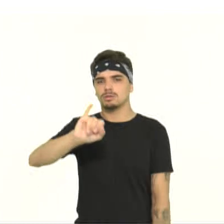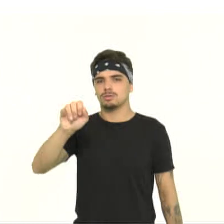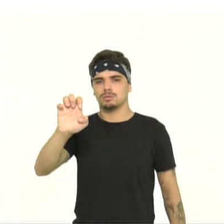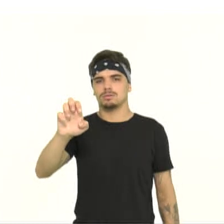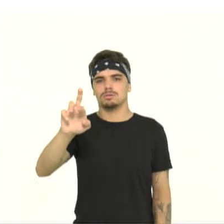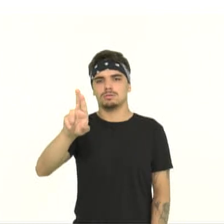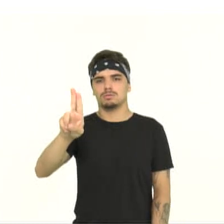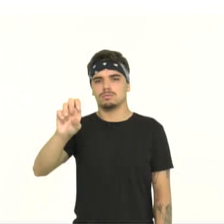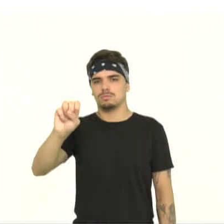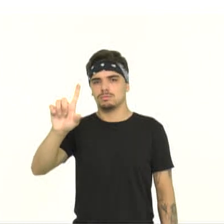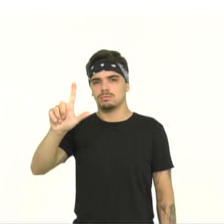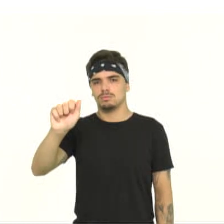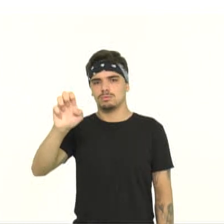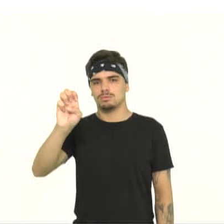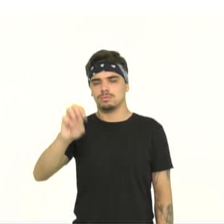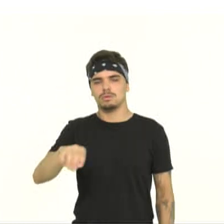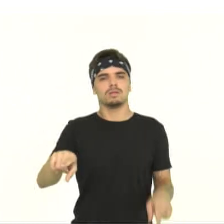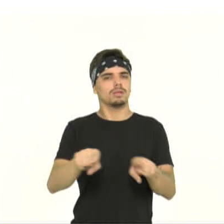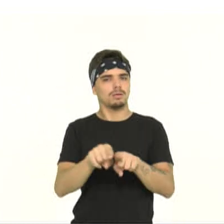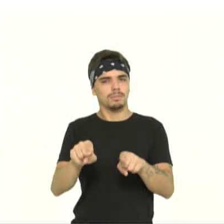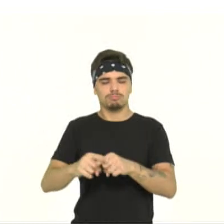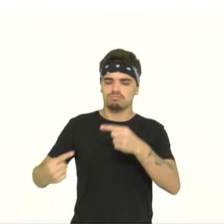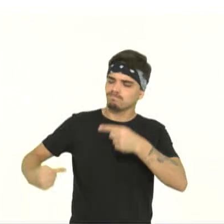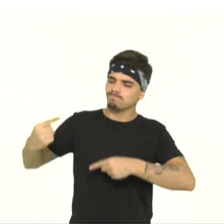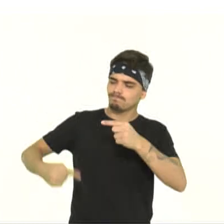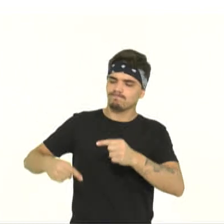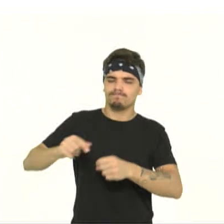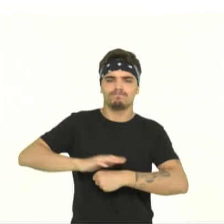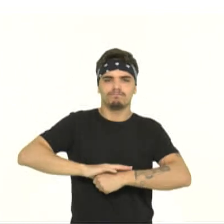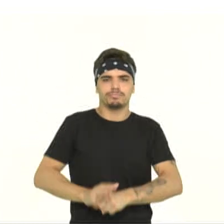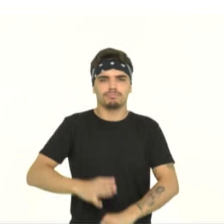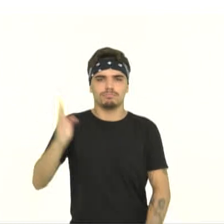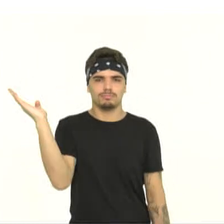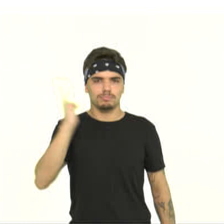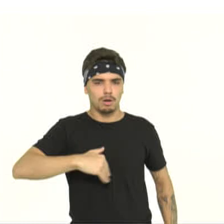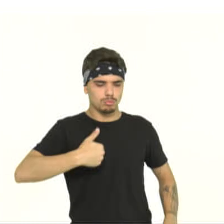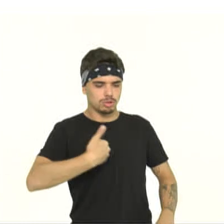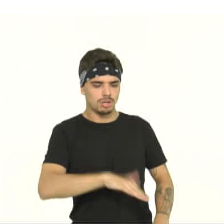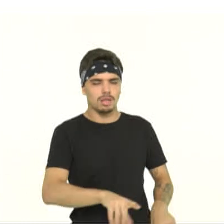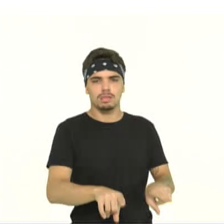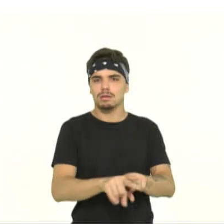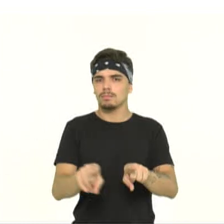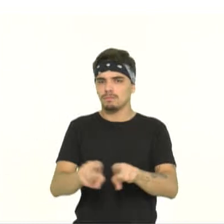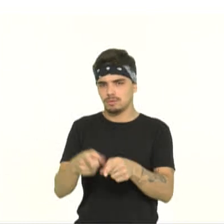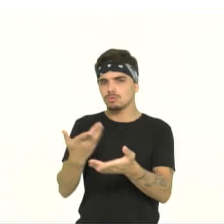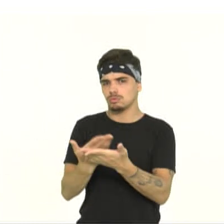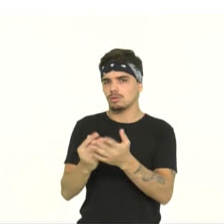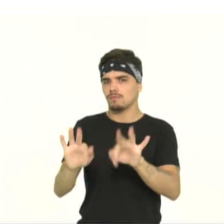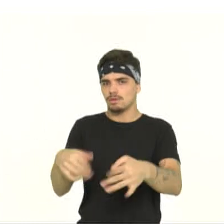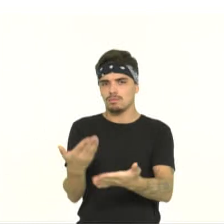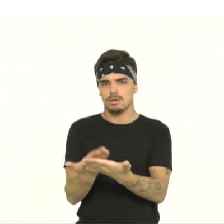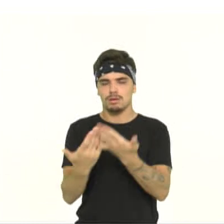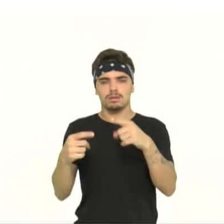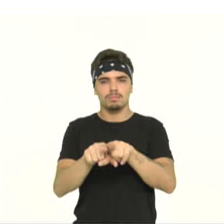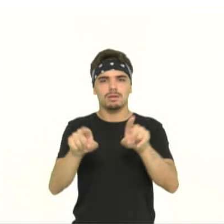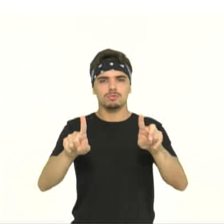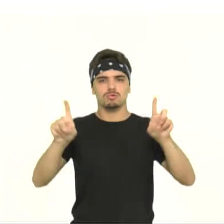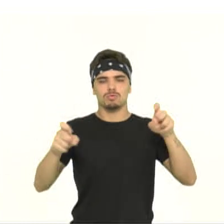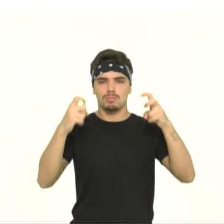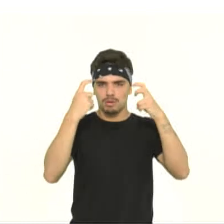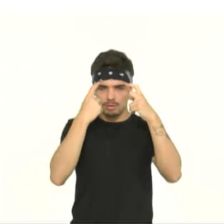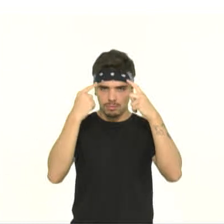relato sobre a banalidade do mal, conceito esse que nós vamos estudar também no finalzinho da nossa aula, sobre a violência,